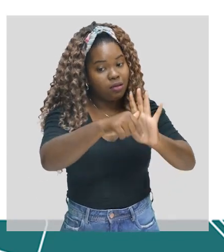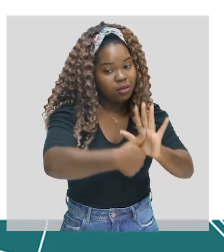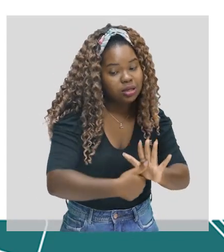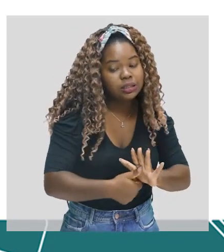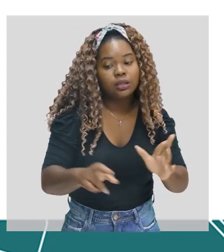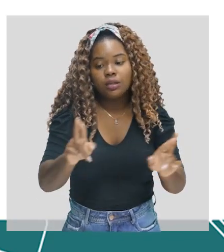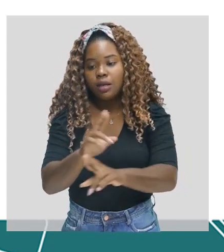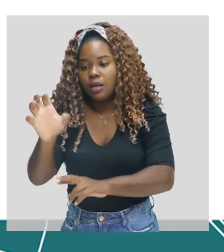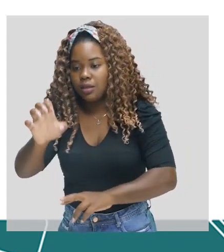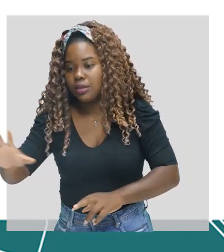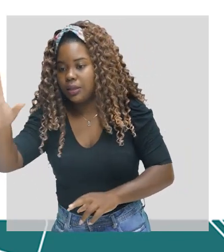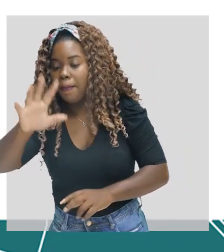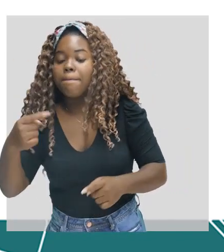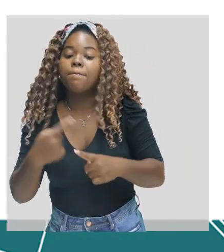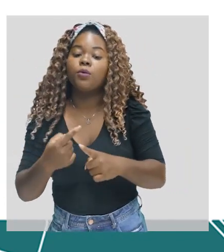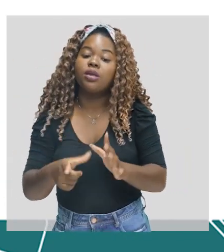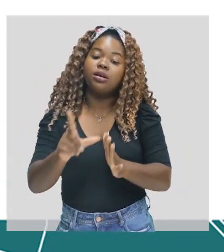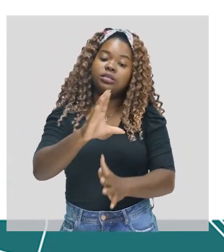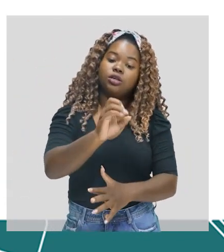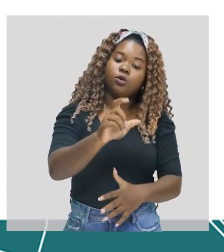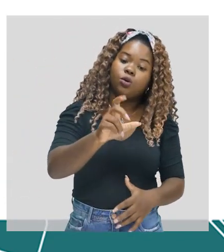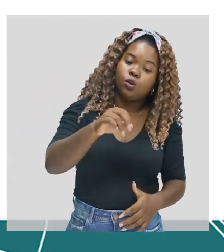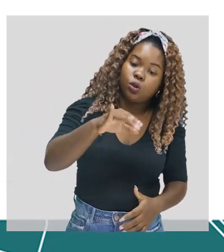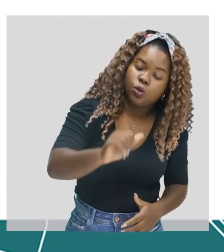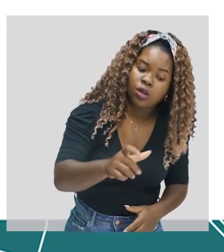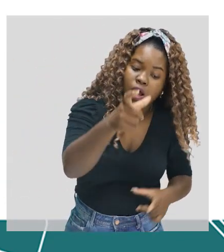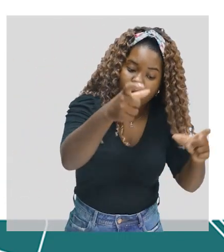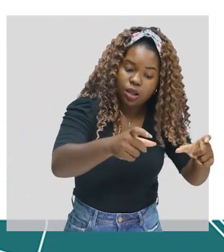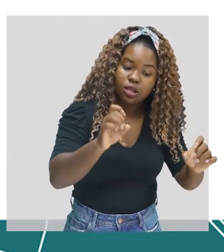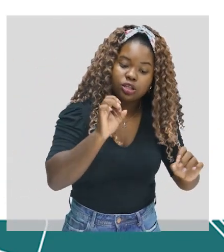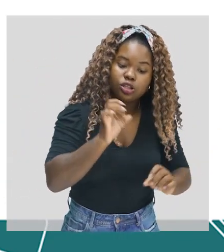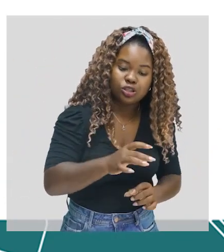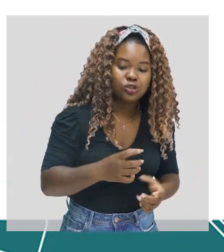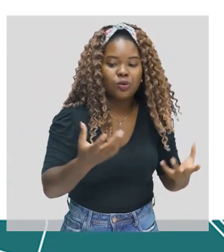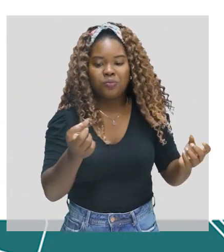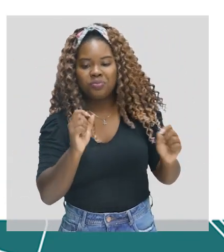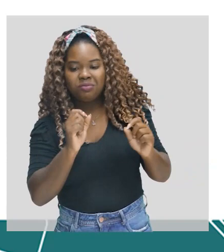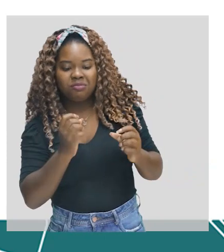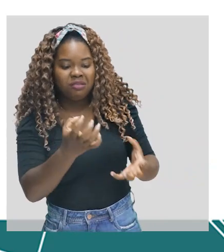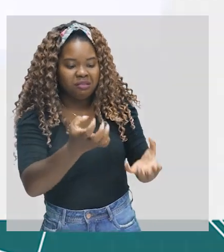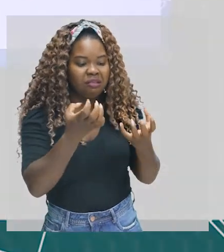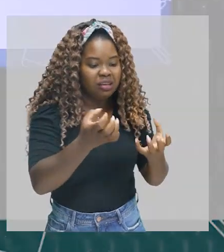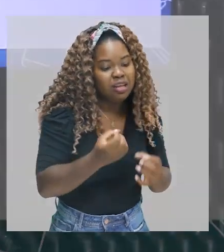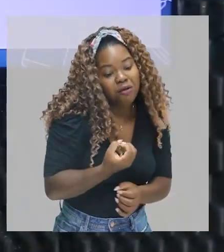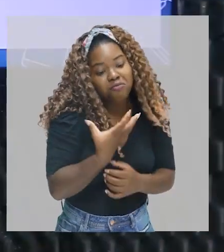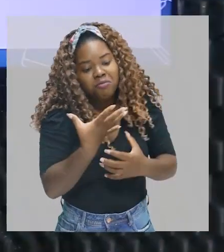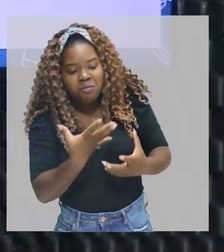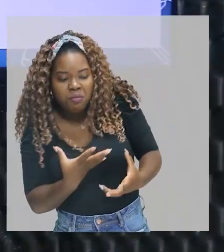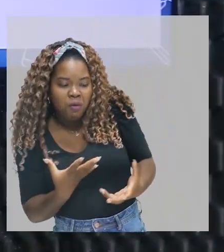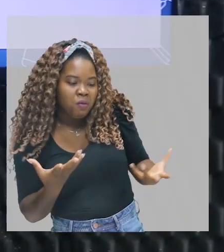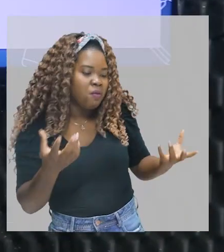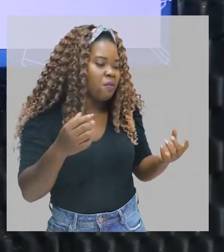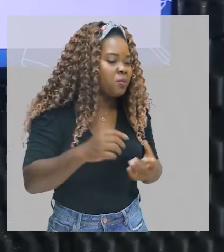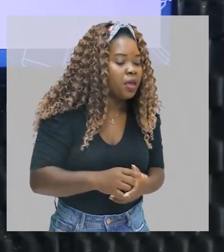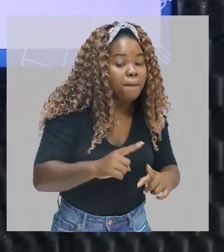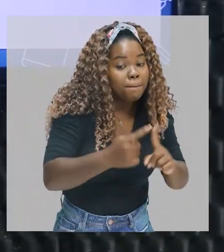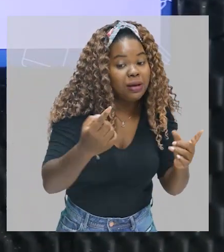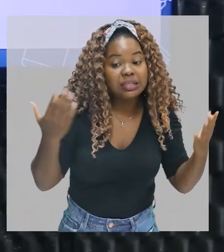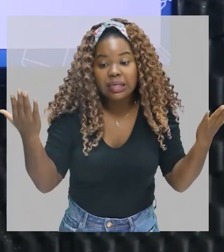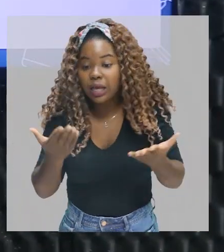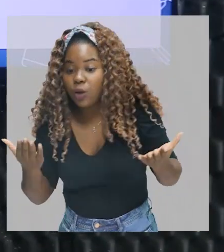Porque antes aqui era colônia, era um lugar onde só se explorava o que tinha de bom aqui no Brasil. Agora não, a família